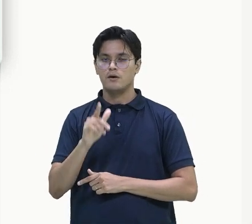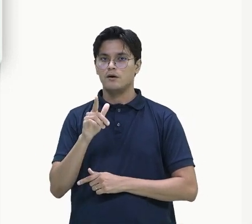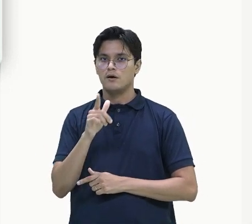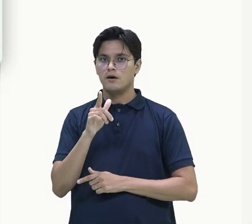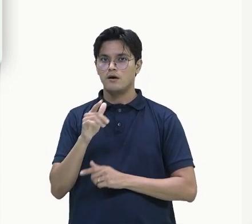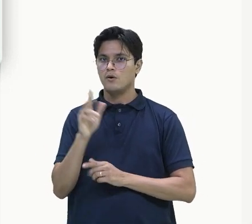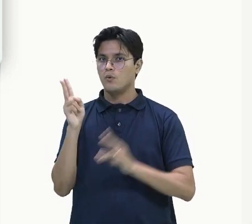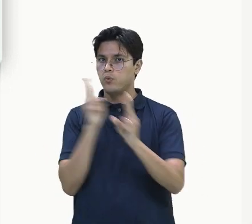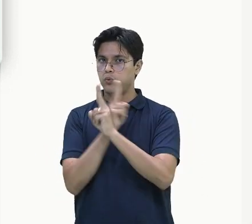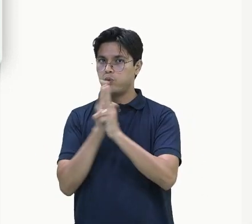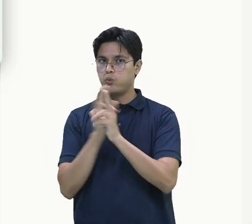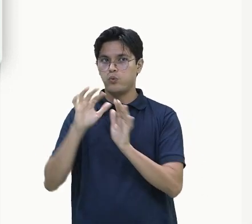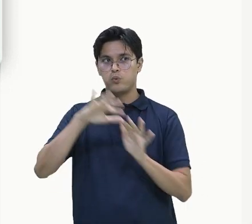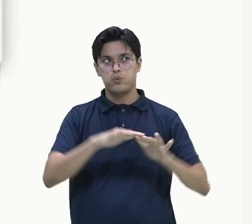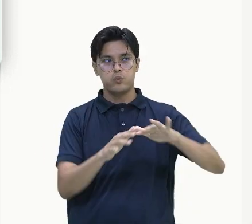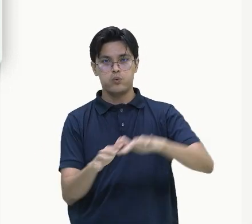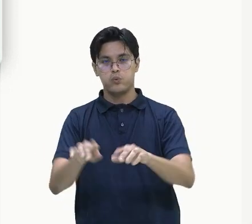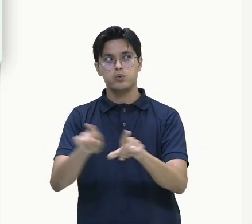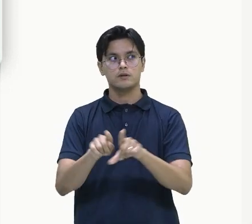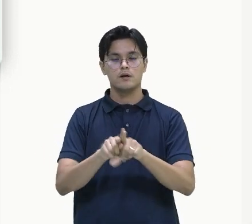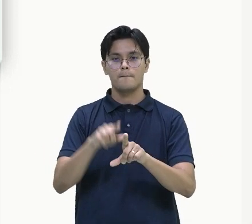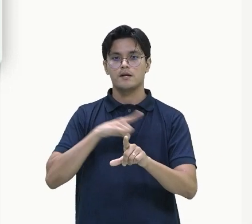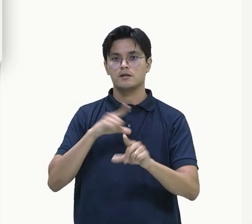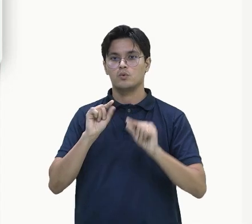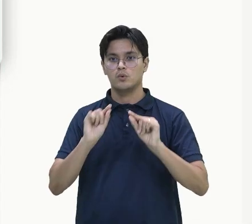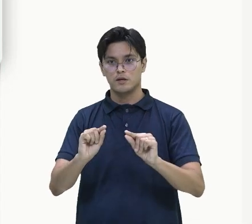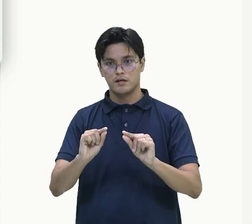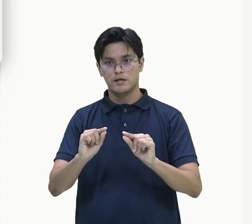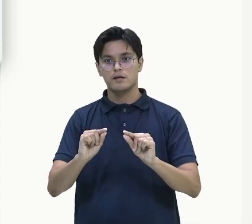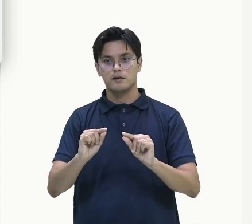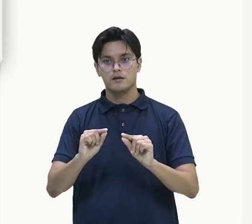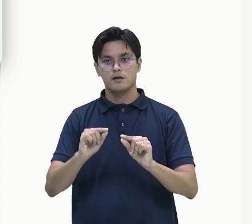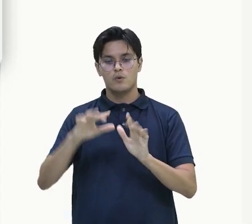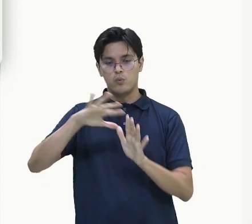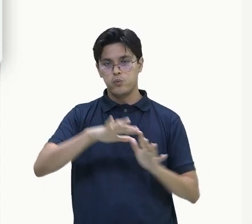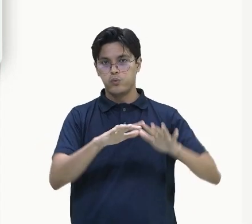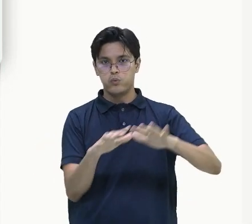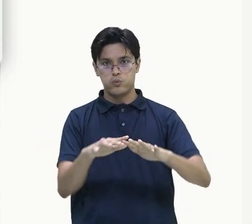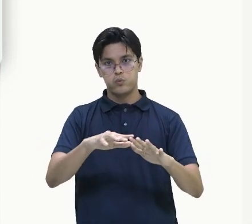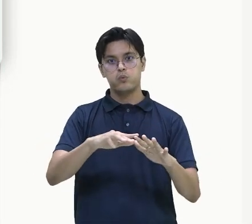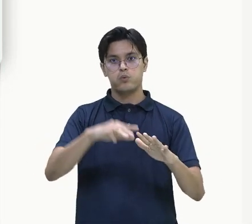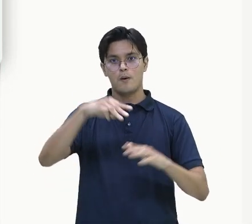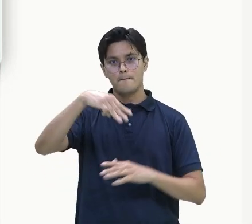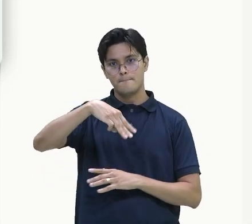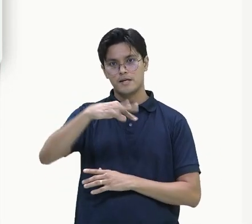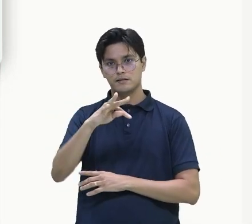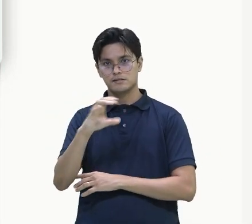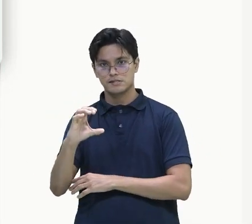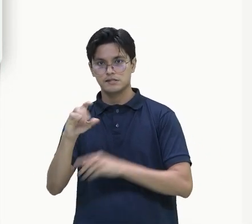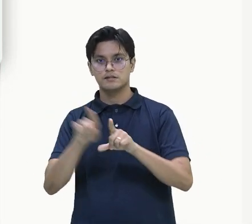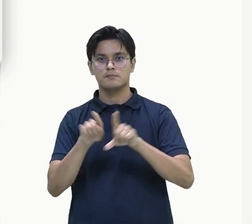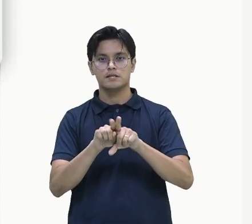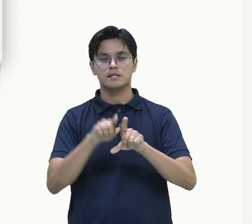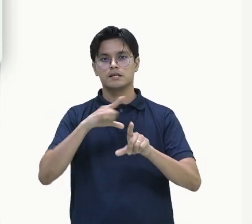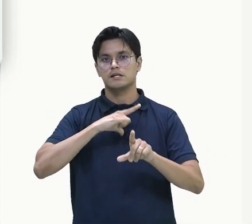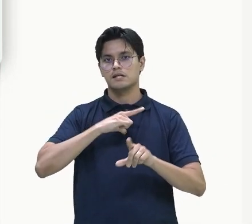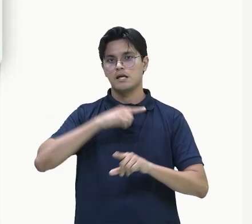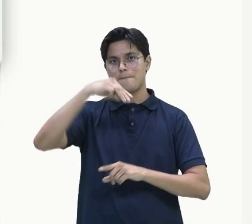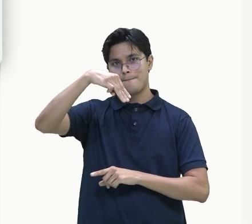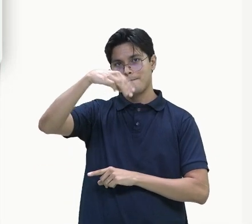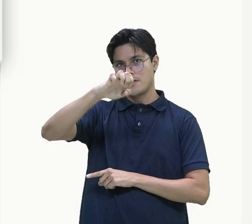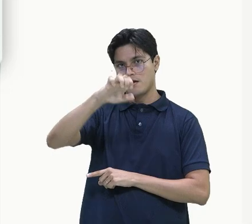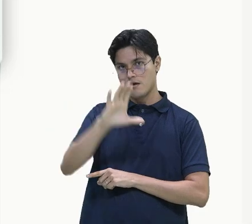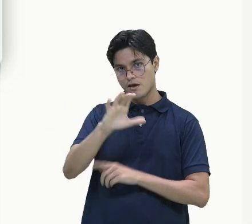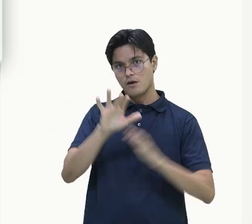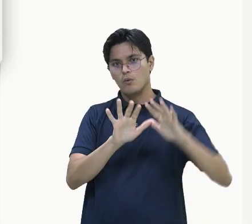Aqui a massa tropical continental. E aqui a massa equatorial